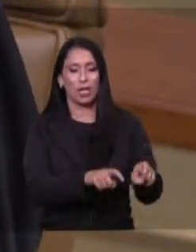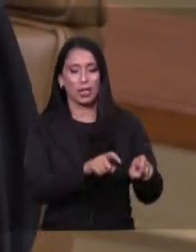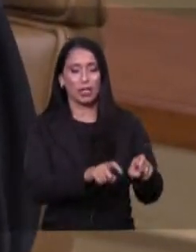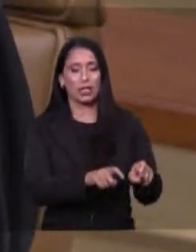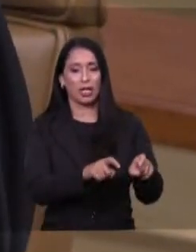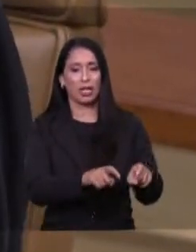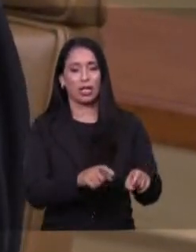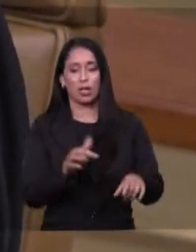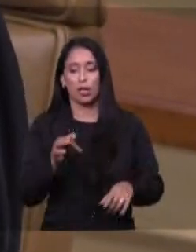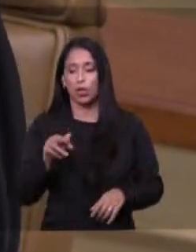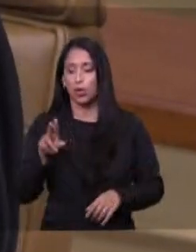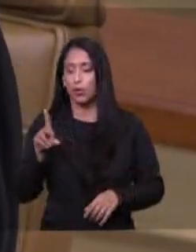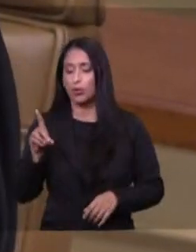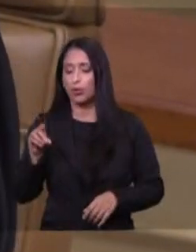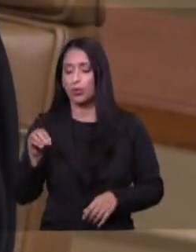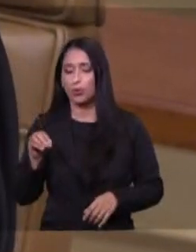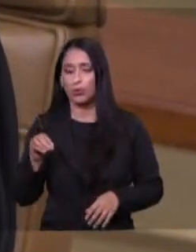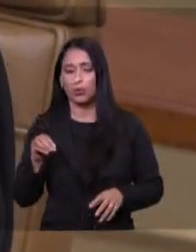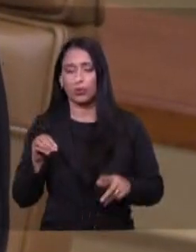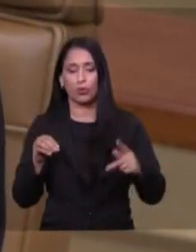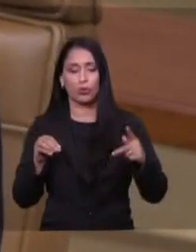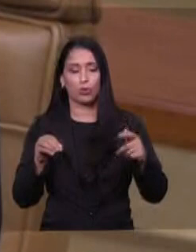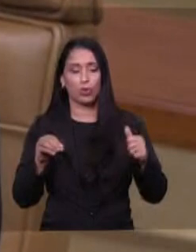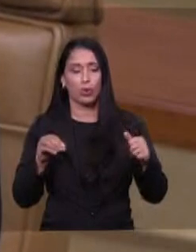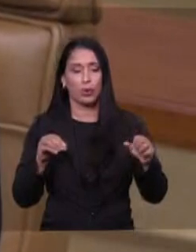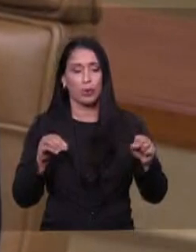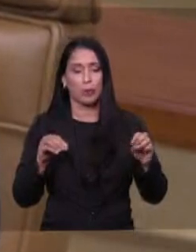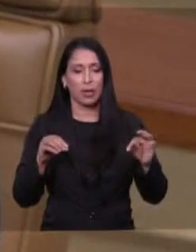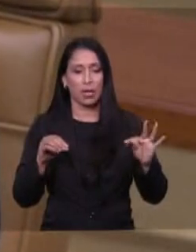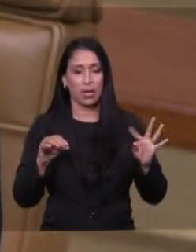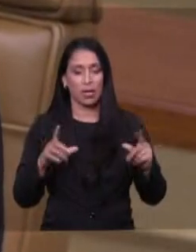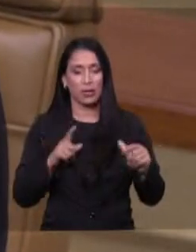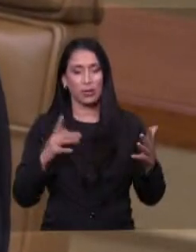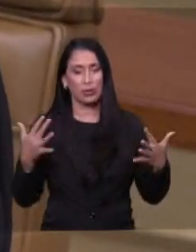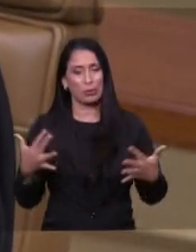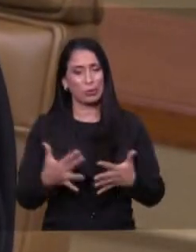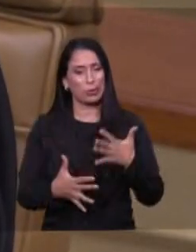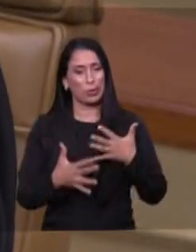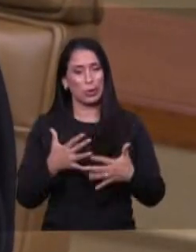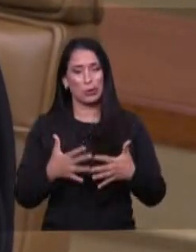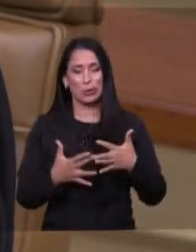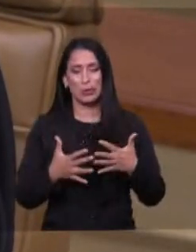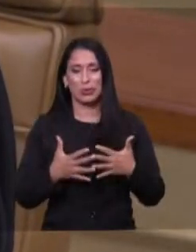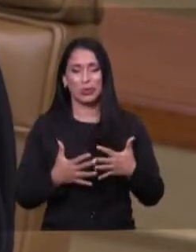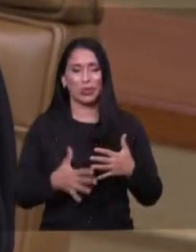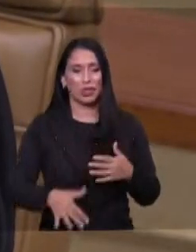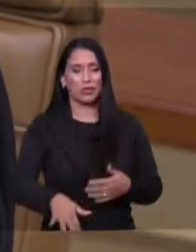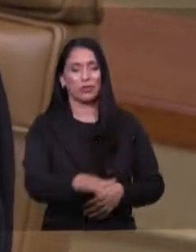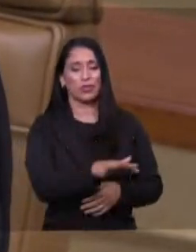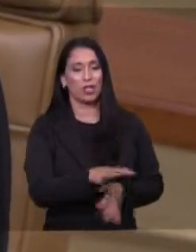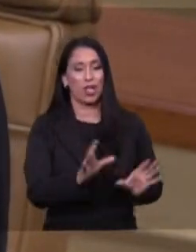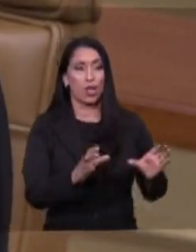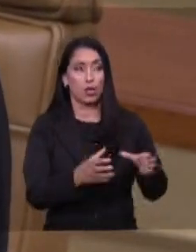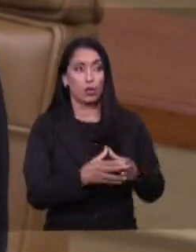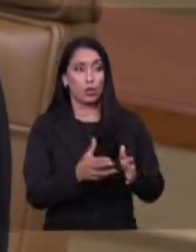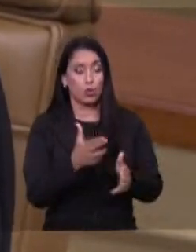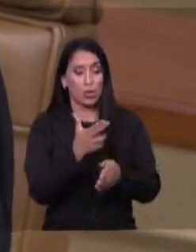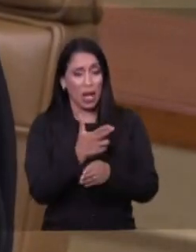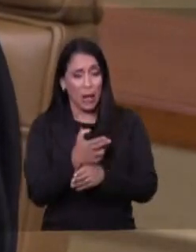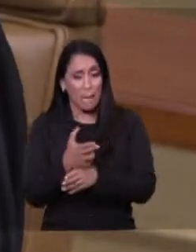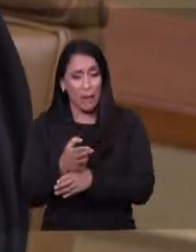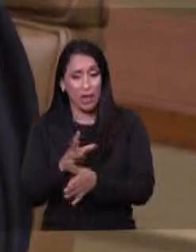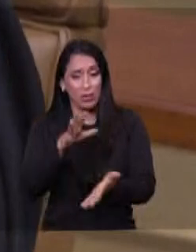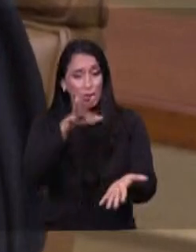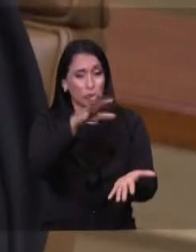comunidades do fundo de pasto... Em pauta, a DI 5783, requerente PGR, STF julgação contra a lei